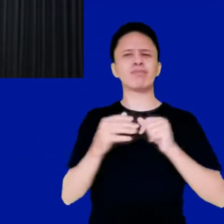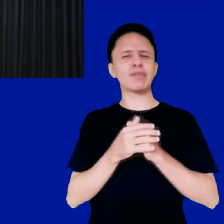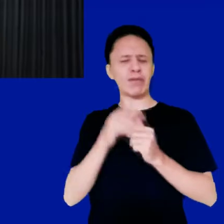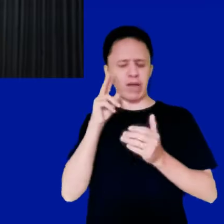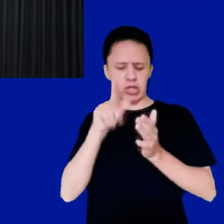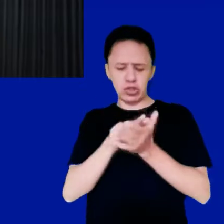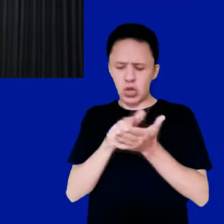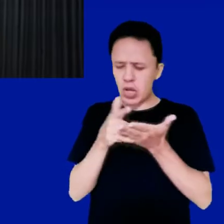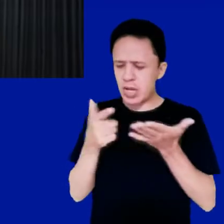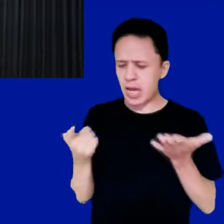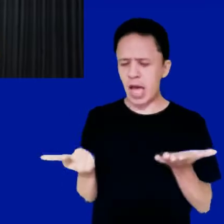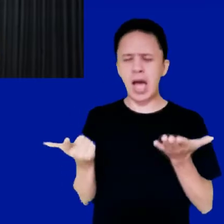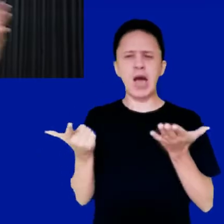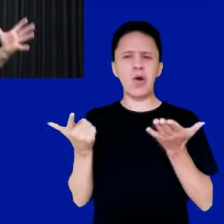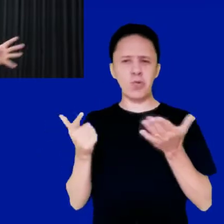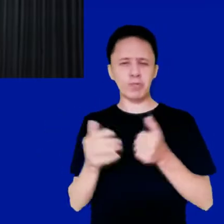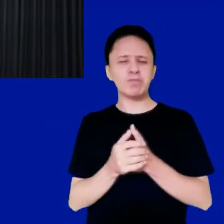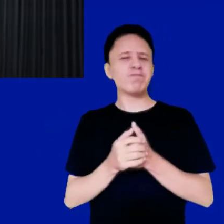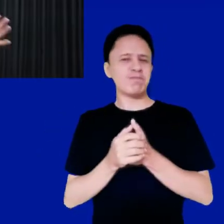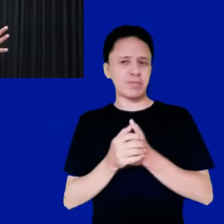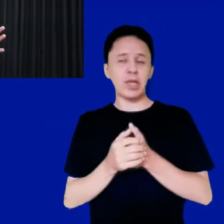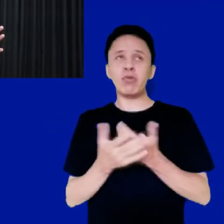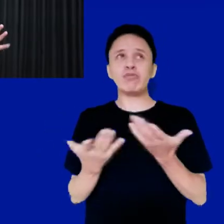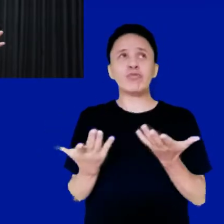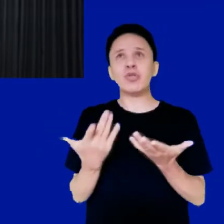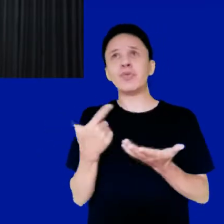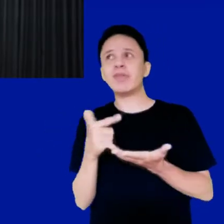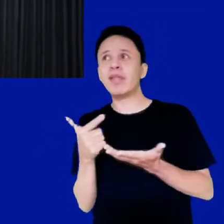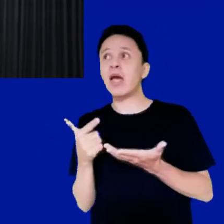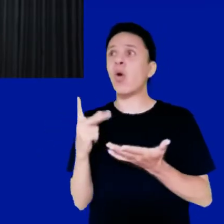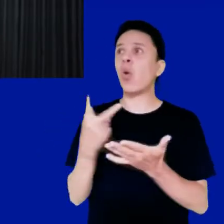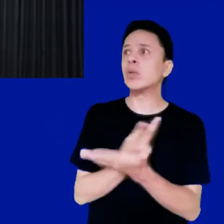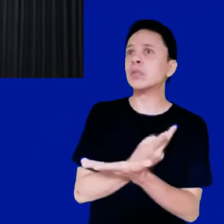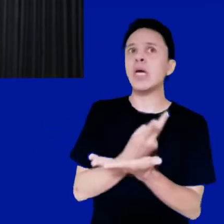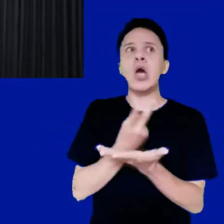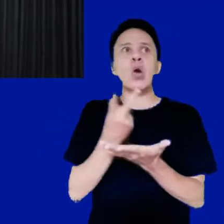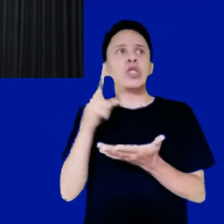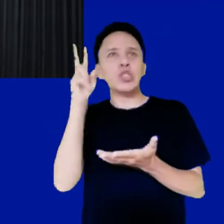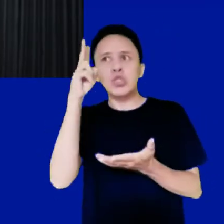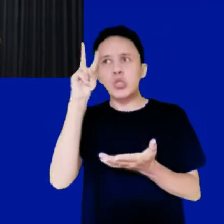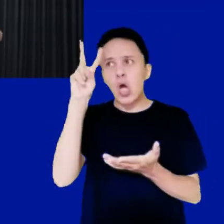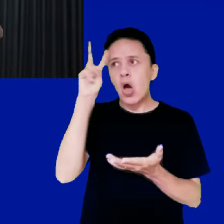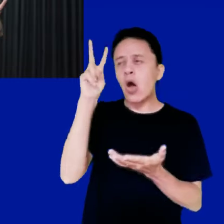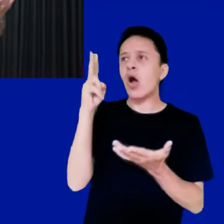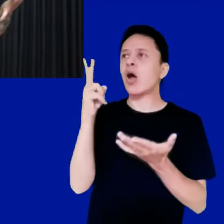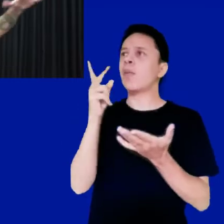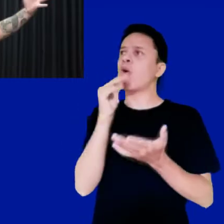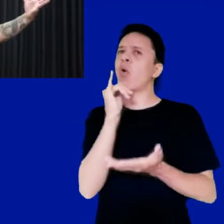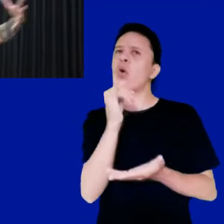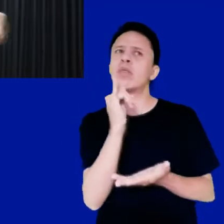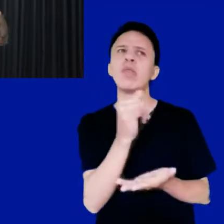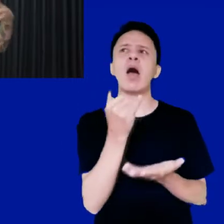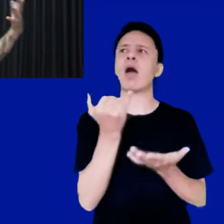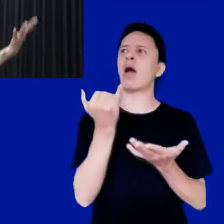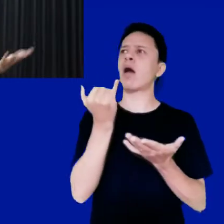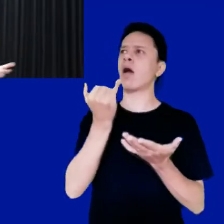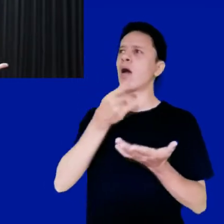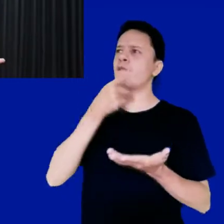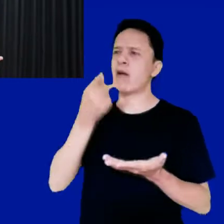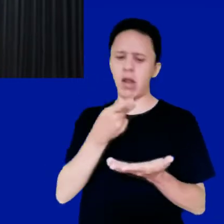temos jornais, né? Isso já está bastante popularizado, então a gente não tem mais grandes feitos históricos